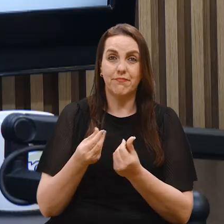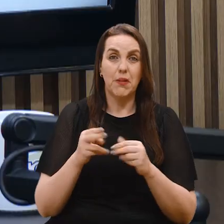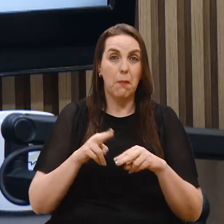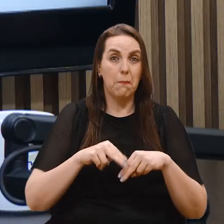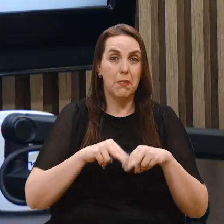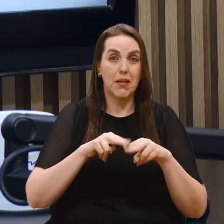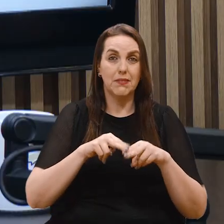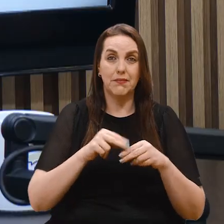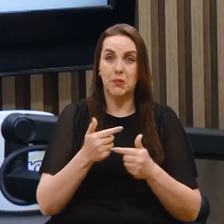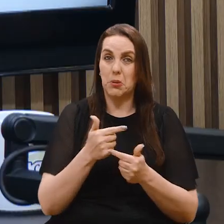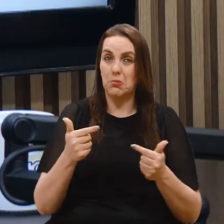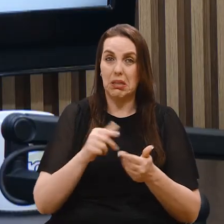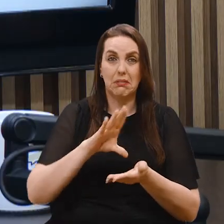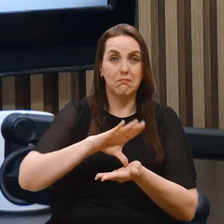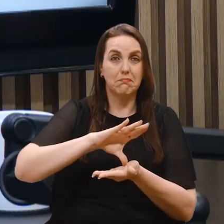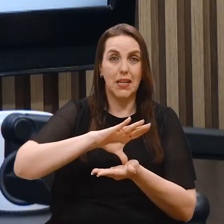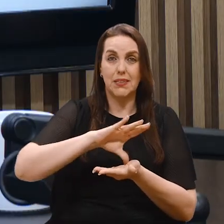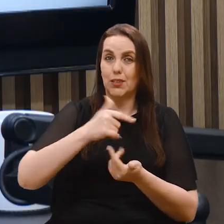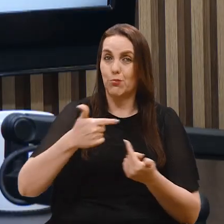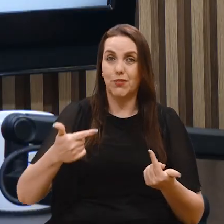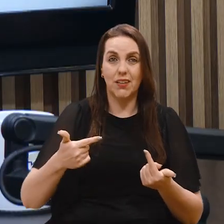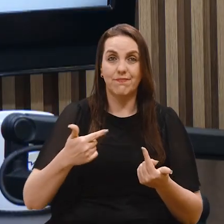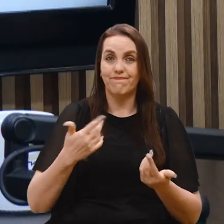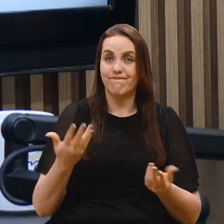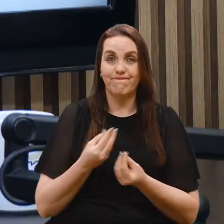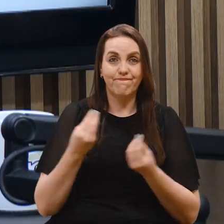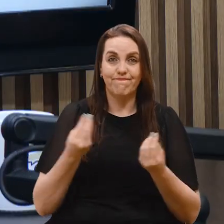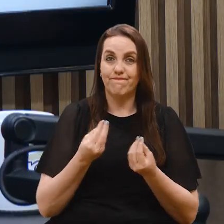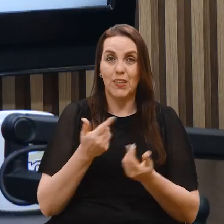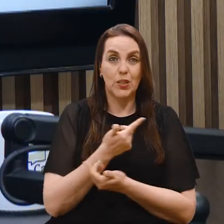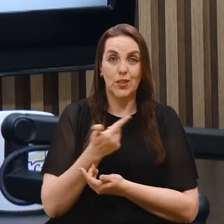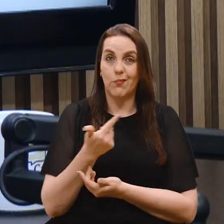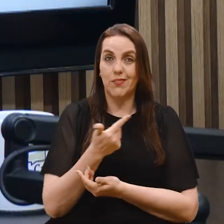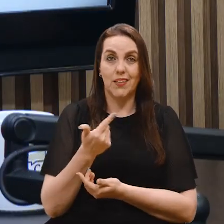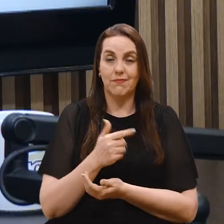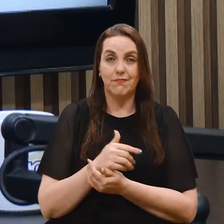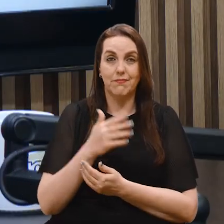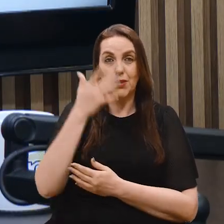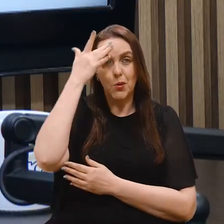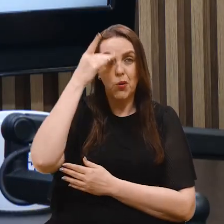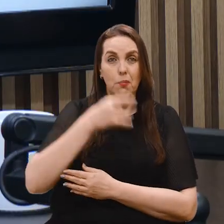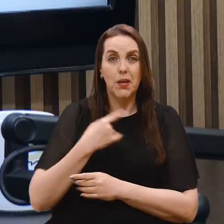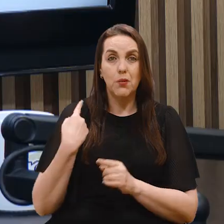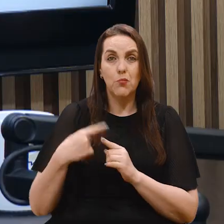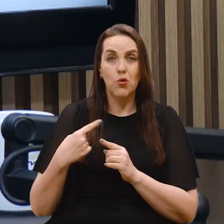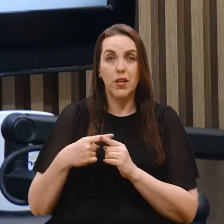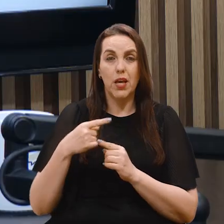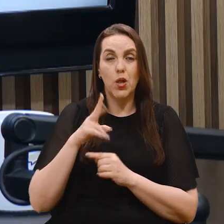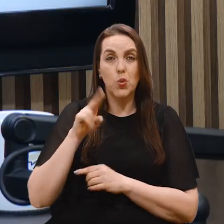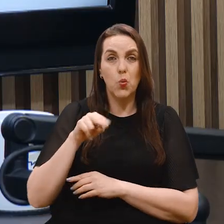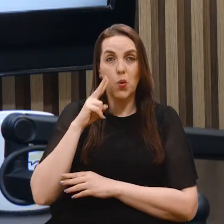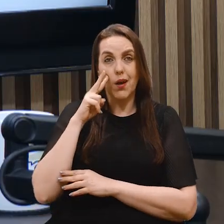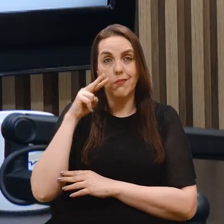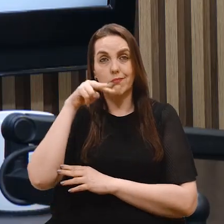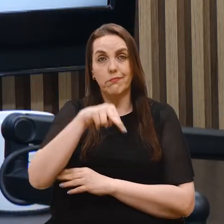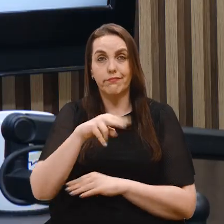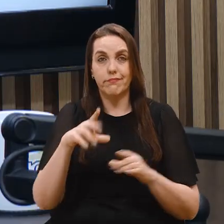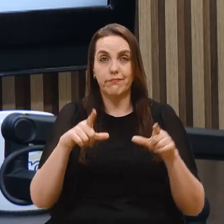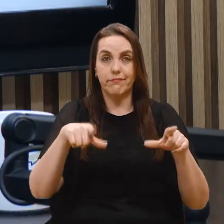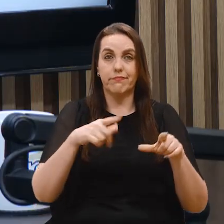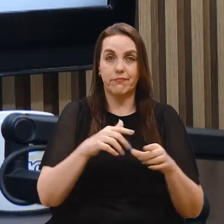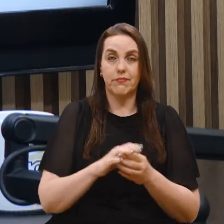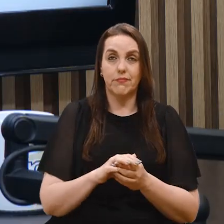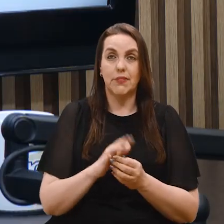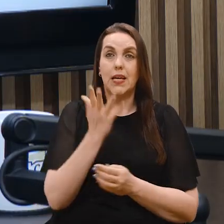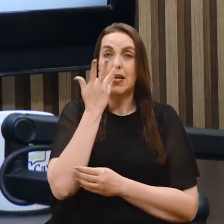não temos uma área verde, nós não temos, Salgado Filho não tem. Até não entendo por que nunca olharam para ali. E aí a criança tem que brincar